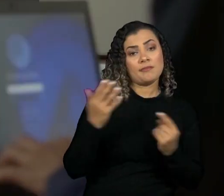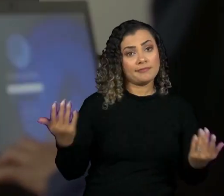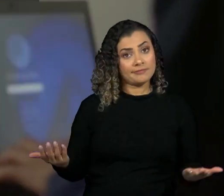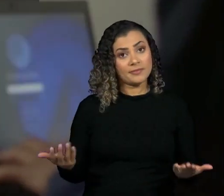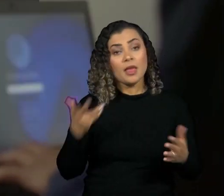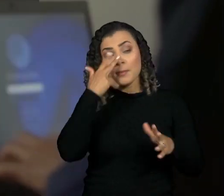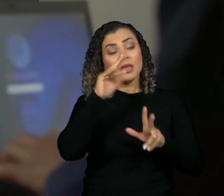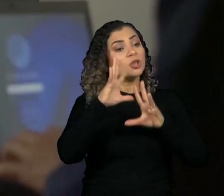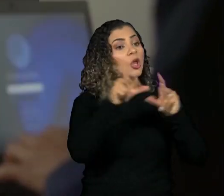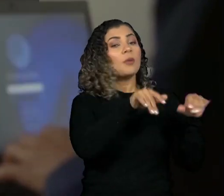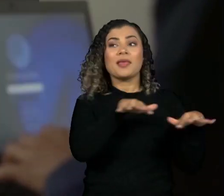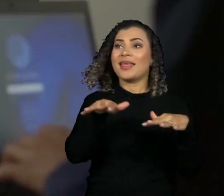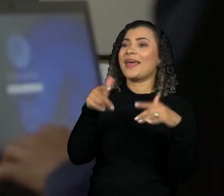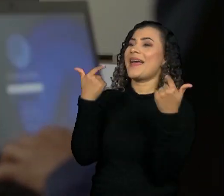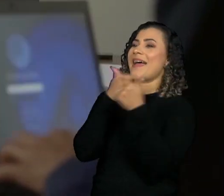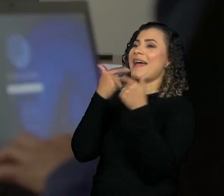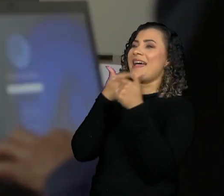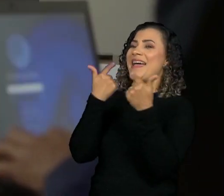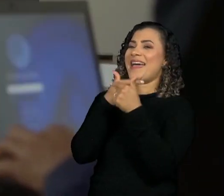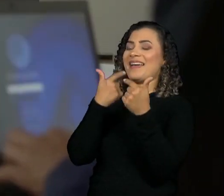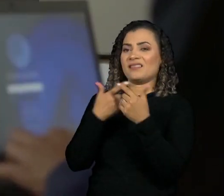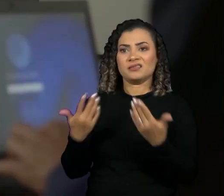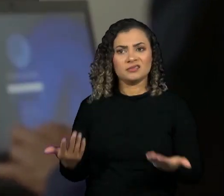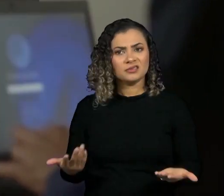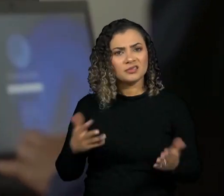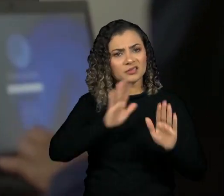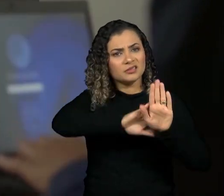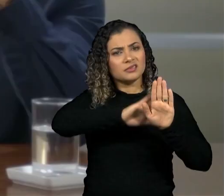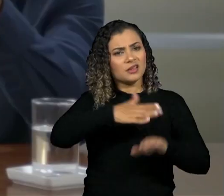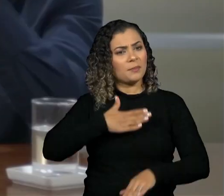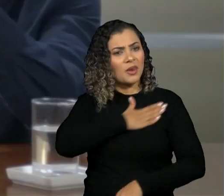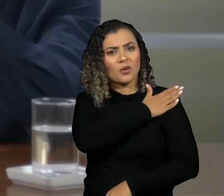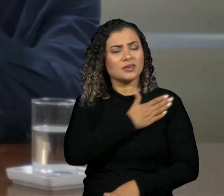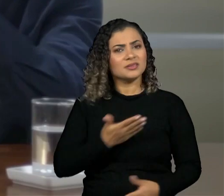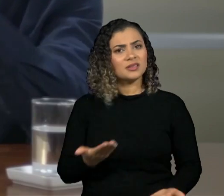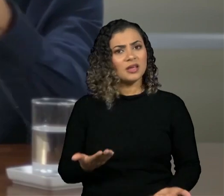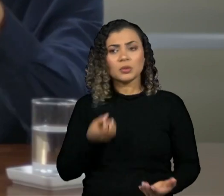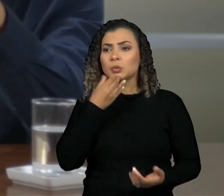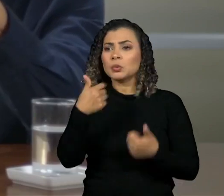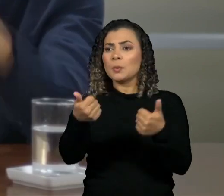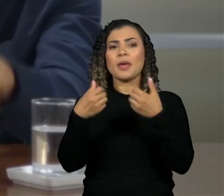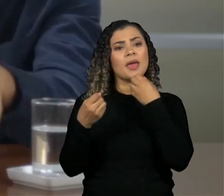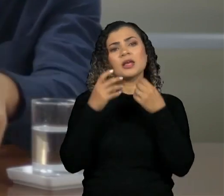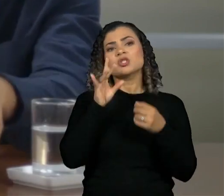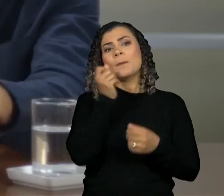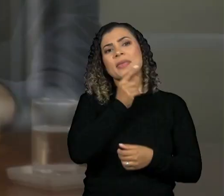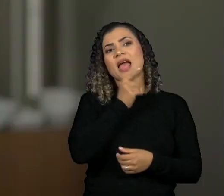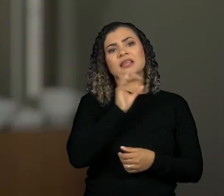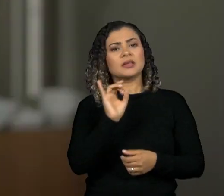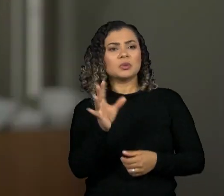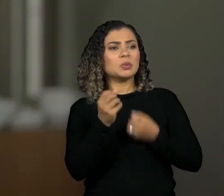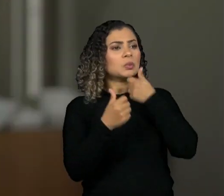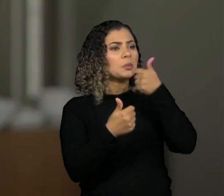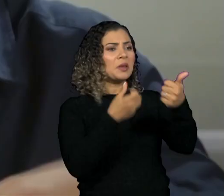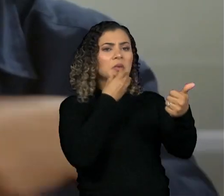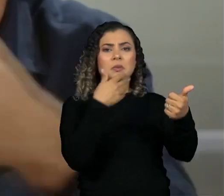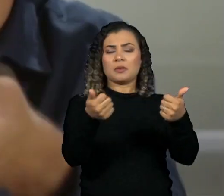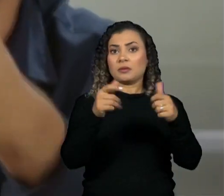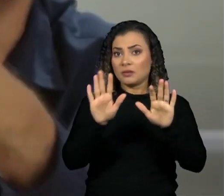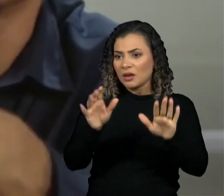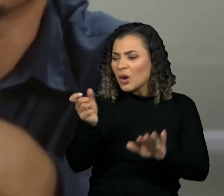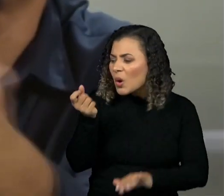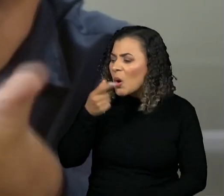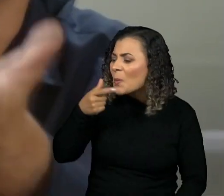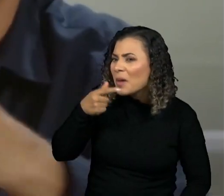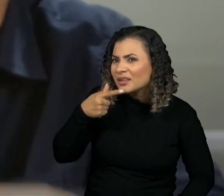pra acreditar que se você faz uma comédia extremamente preconceituosa, tá tudo bem porque é só piada. A comédia é um pequeno discurso